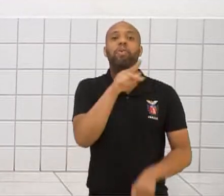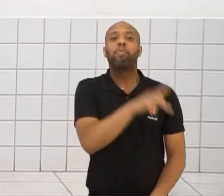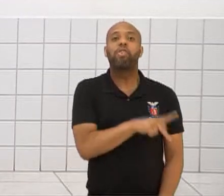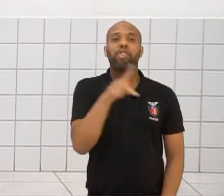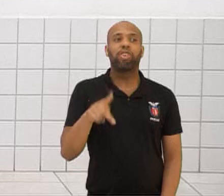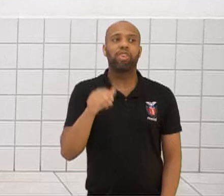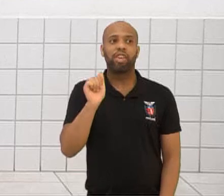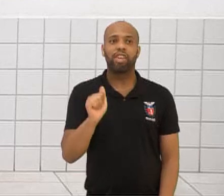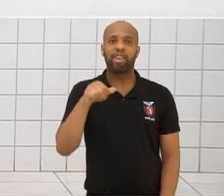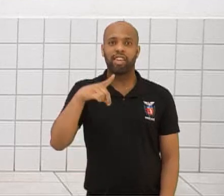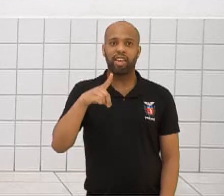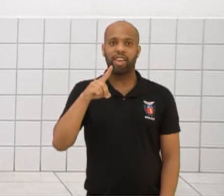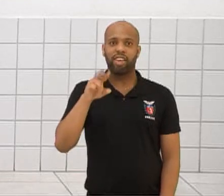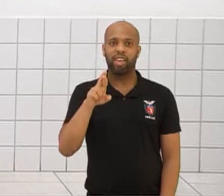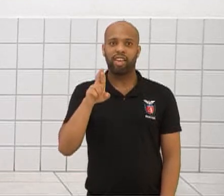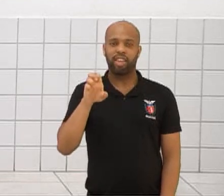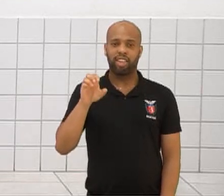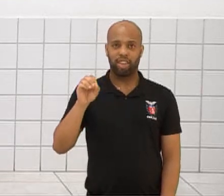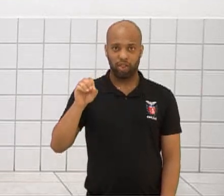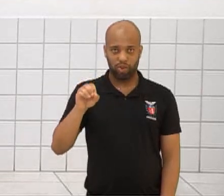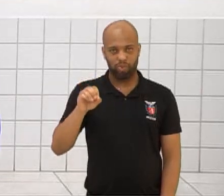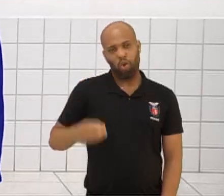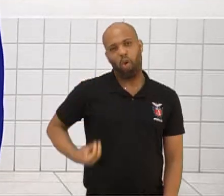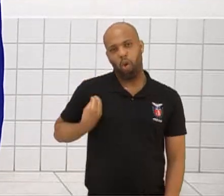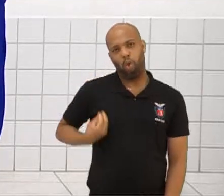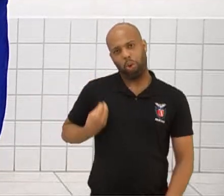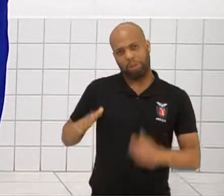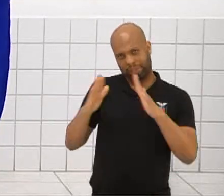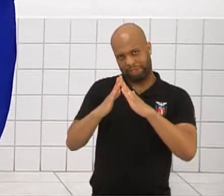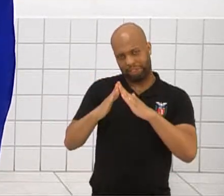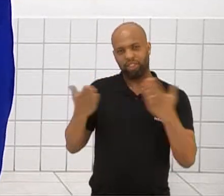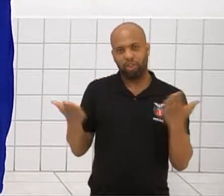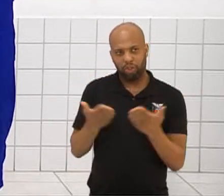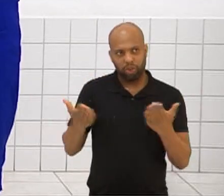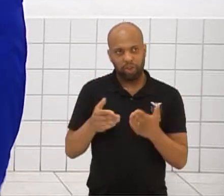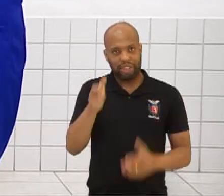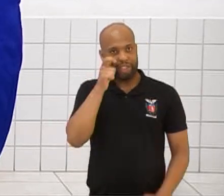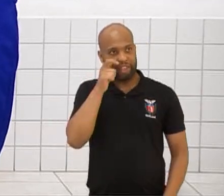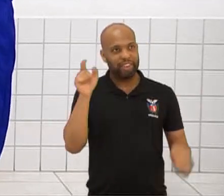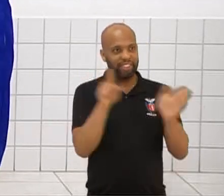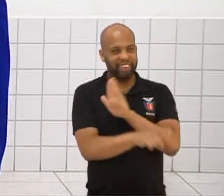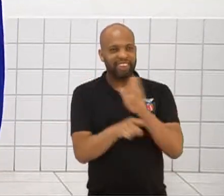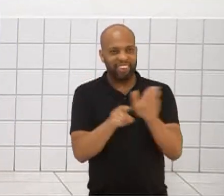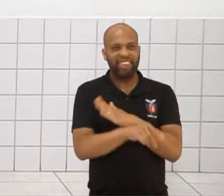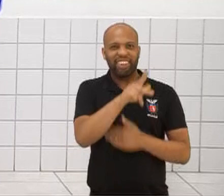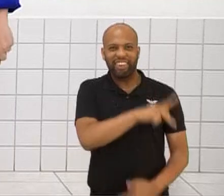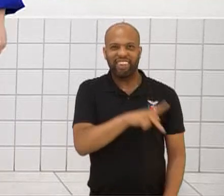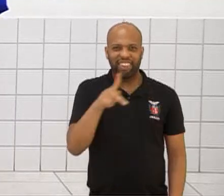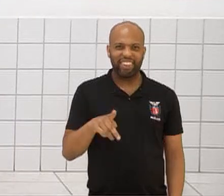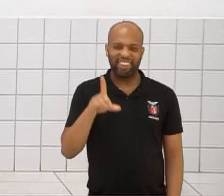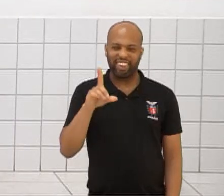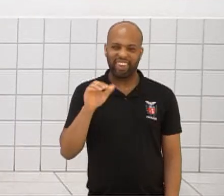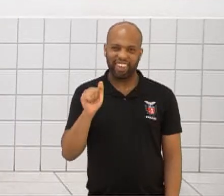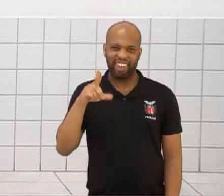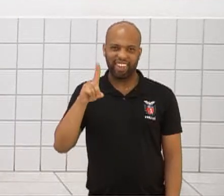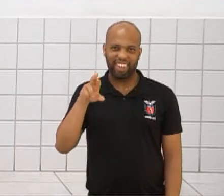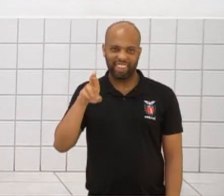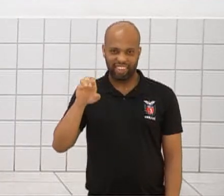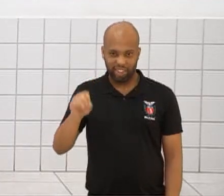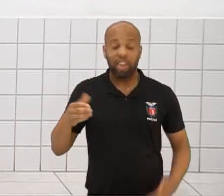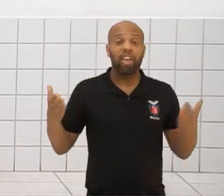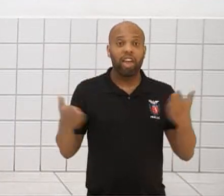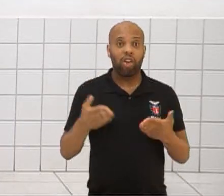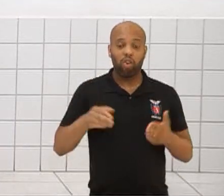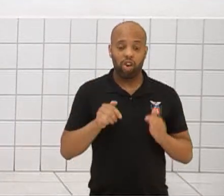que infelizmente não pode participar hoje conosco, que está em casa ali, mas com certeza nos assistindo. Manda uma perguntinha aí, professor Andrew. Ok. Estamos